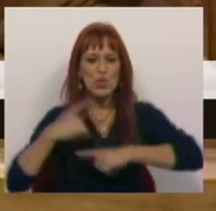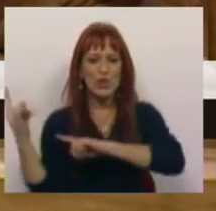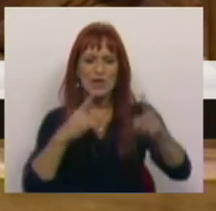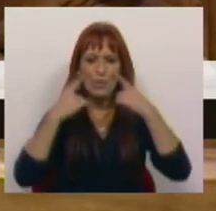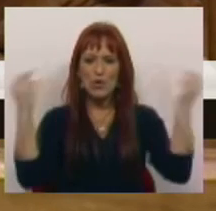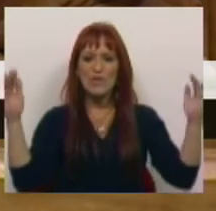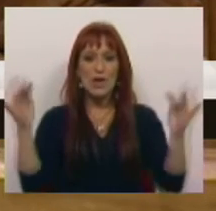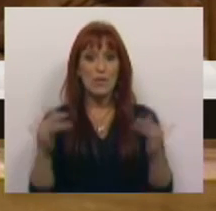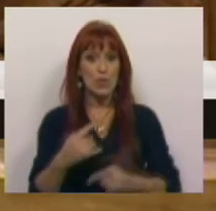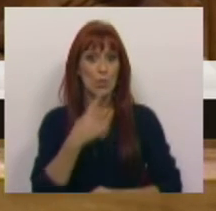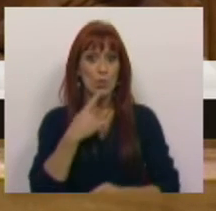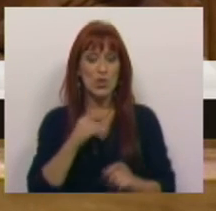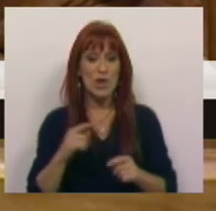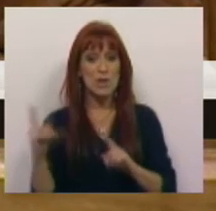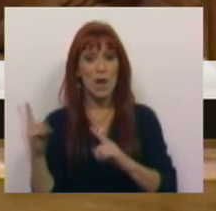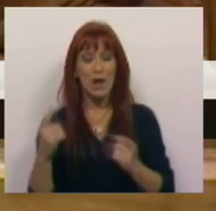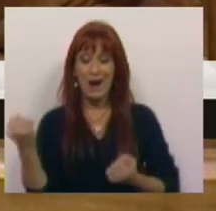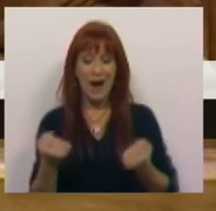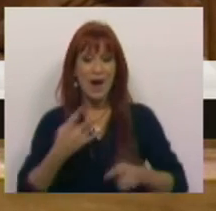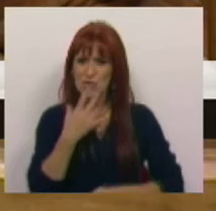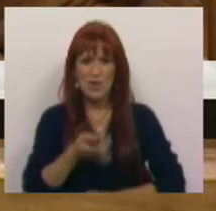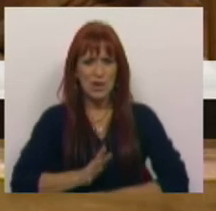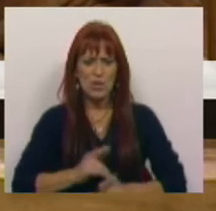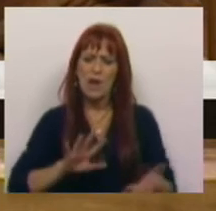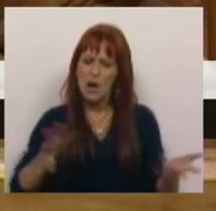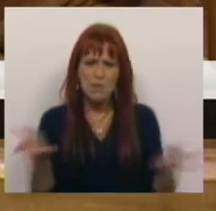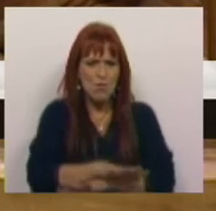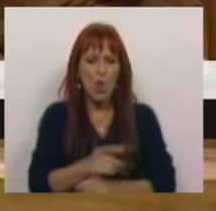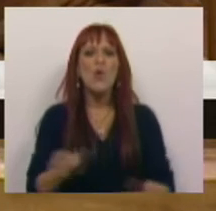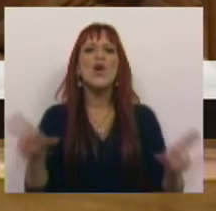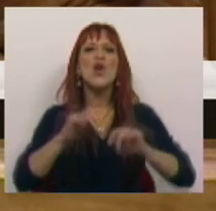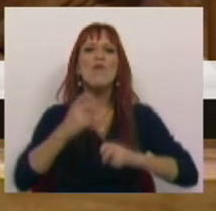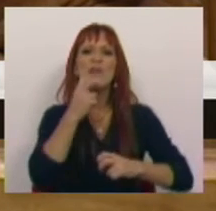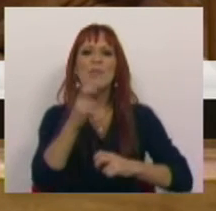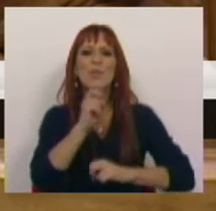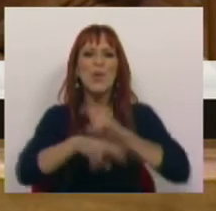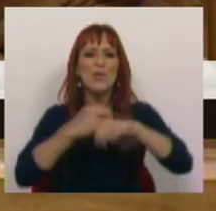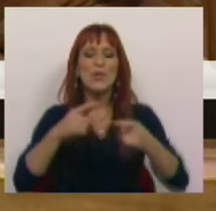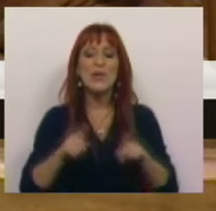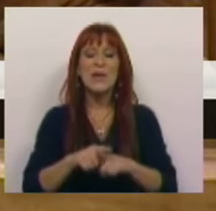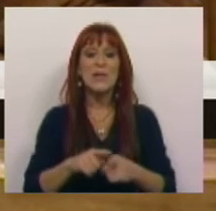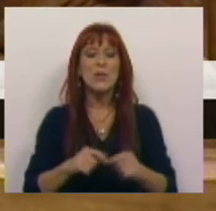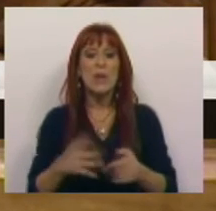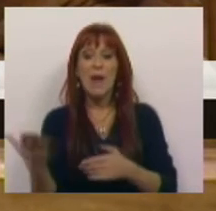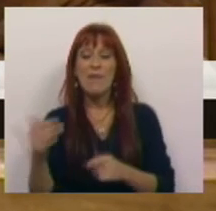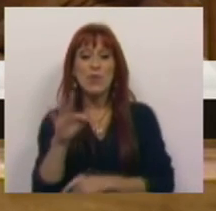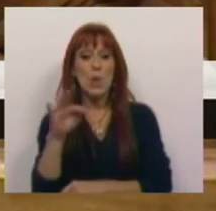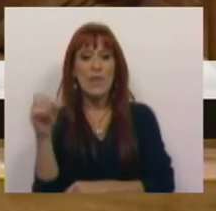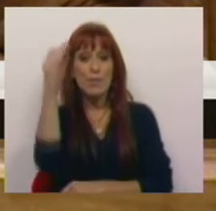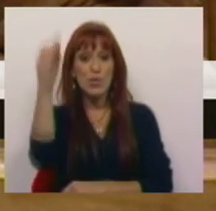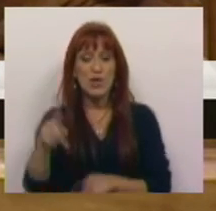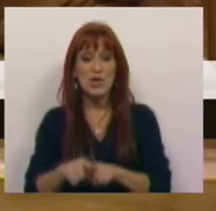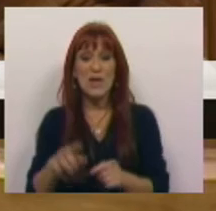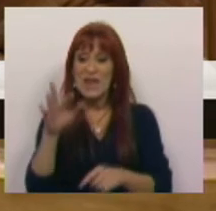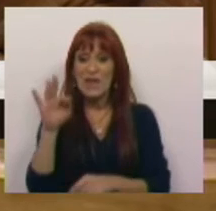para reduzir radicalmente o uso do transporte individual e também uma revolução renovável da energia, atacando os remanescentes 40%